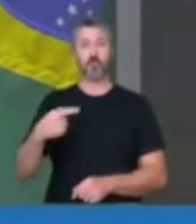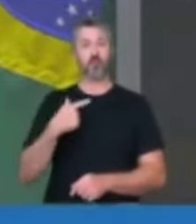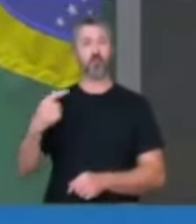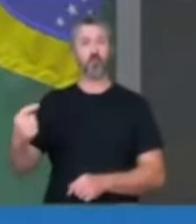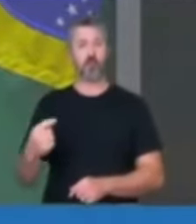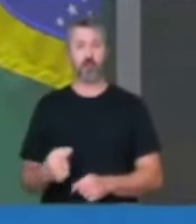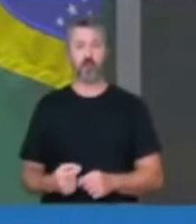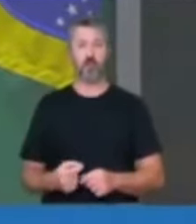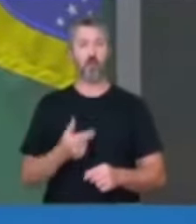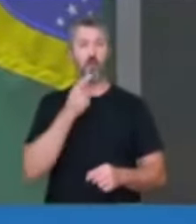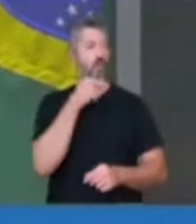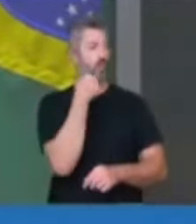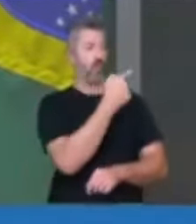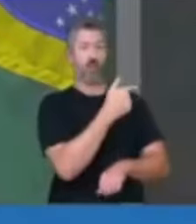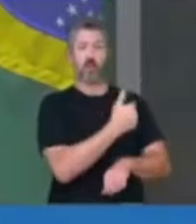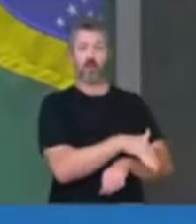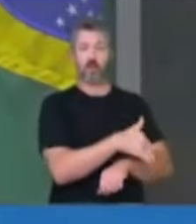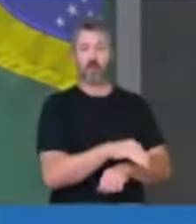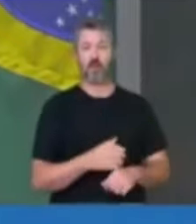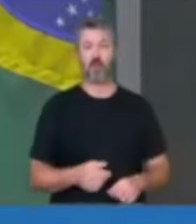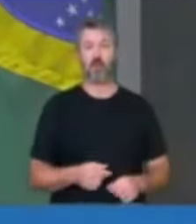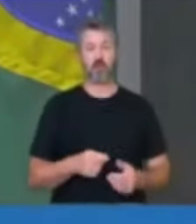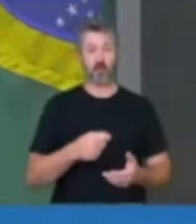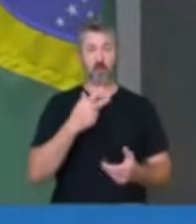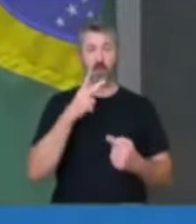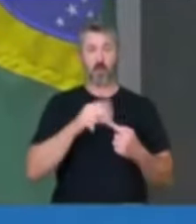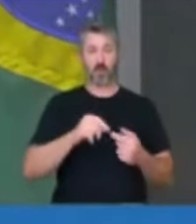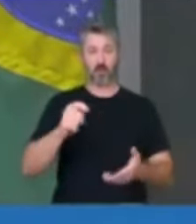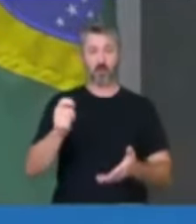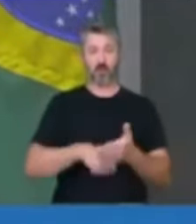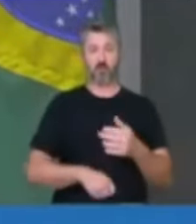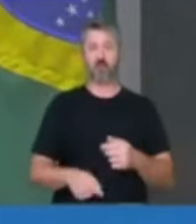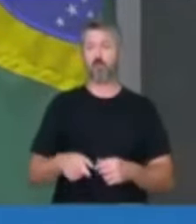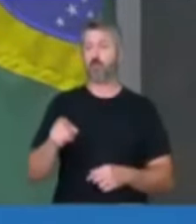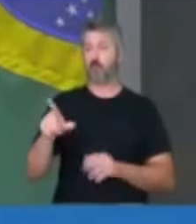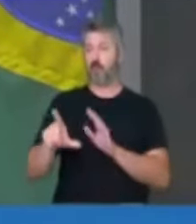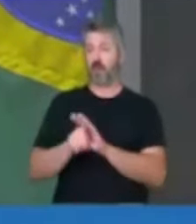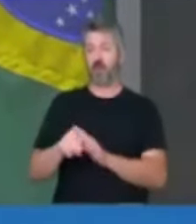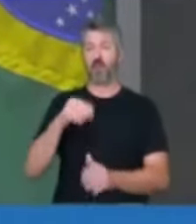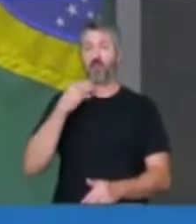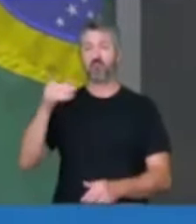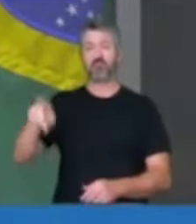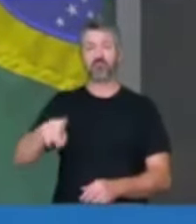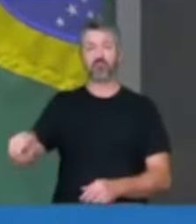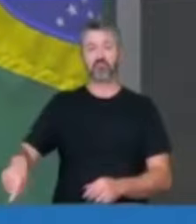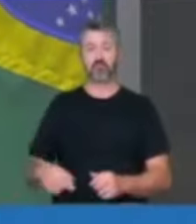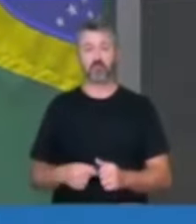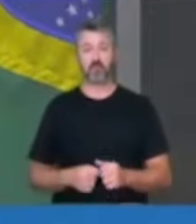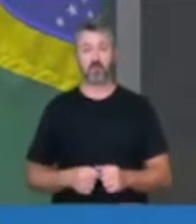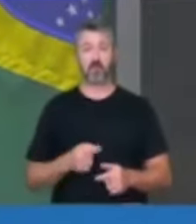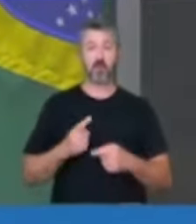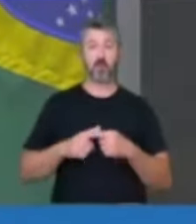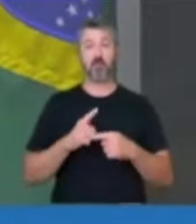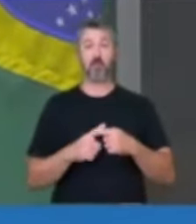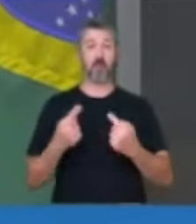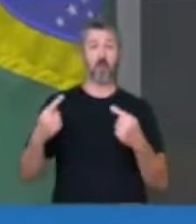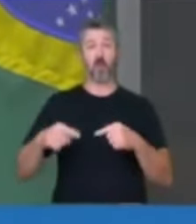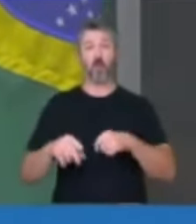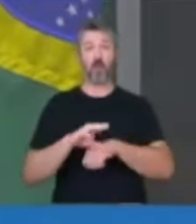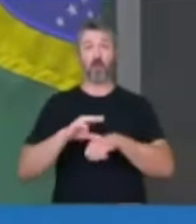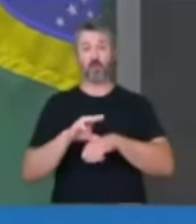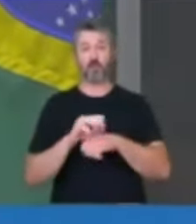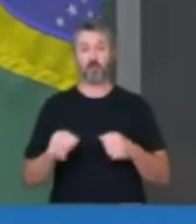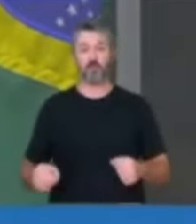do outro lado da rua aqui pega a caneta e fala a lei que vocês aprovaram não serve Paulo belinski porque é contra a constituição